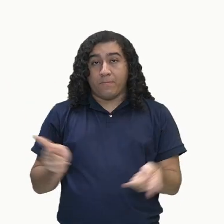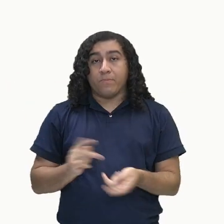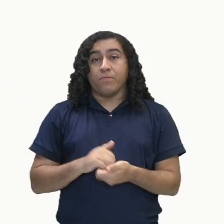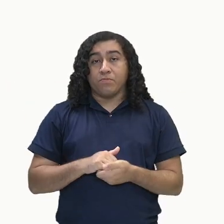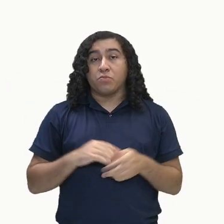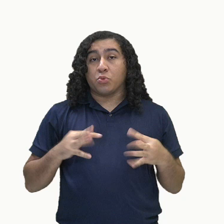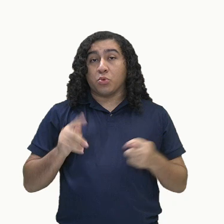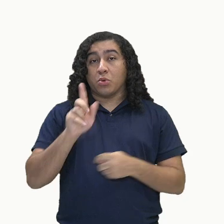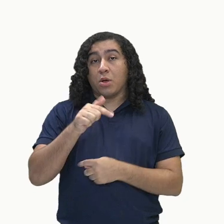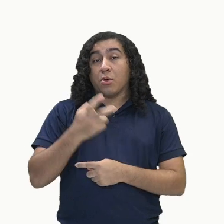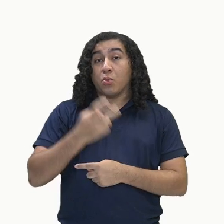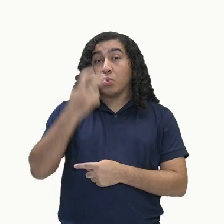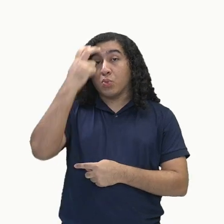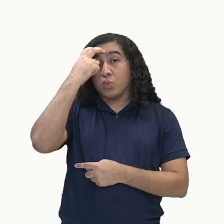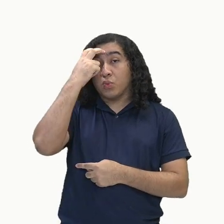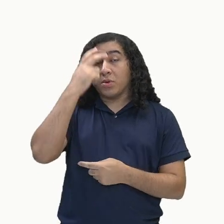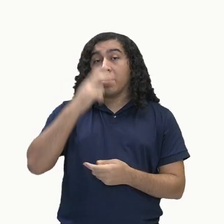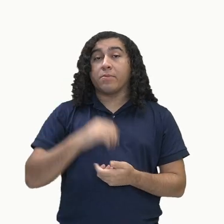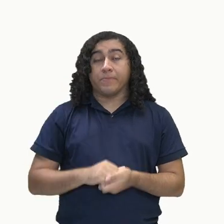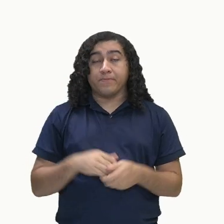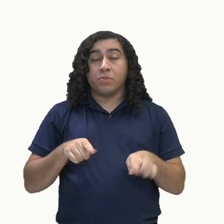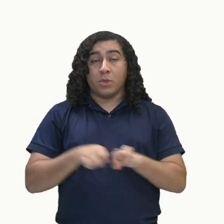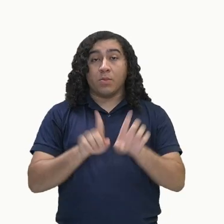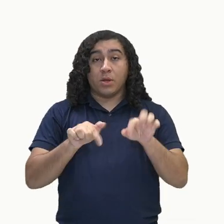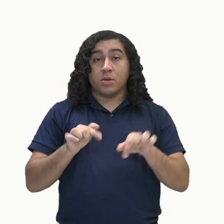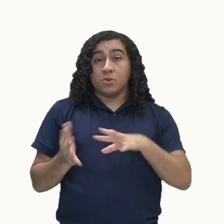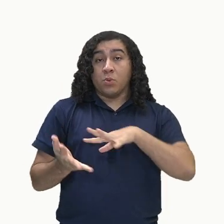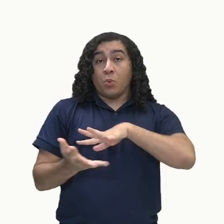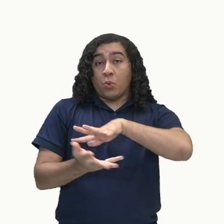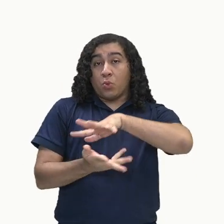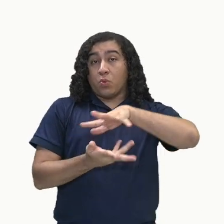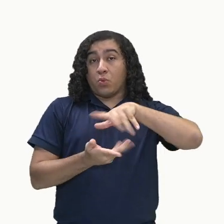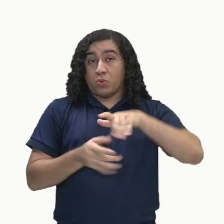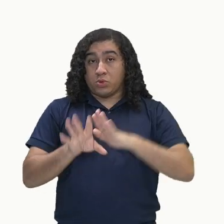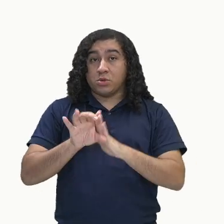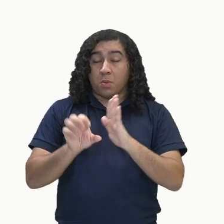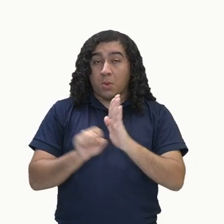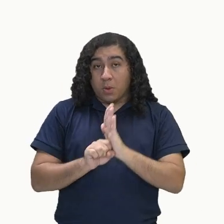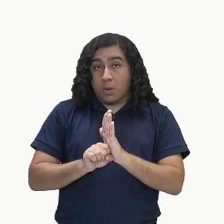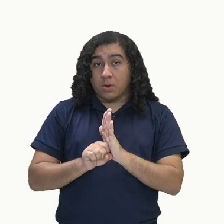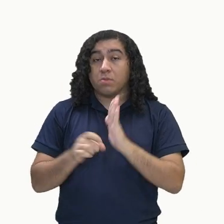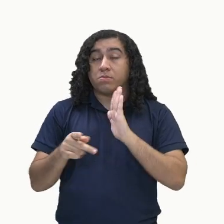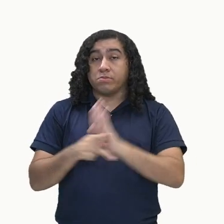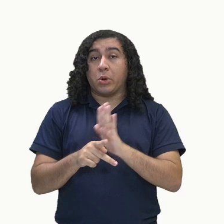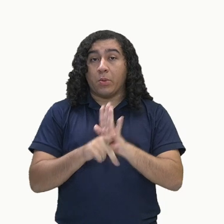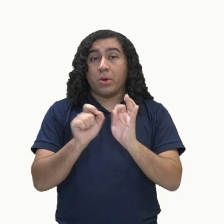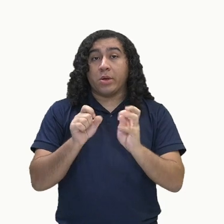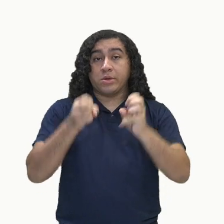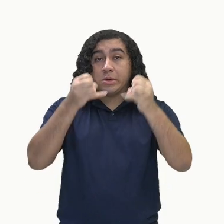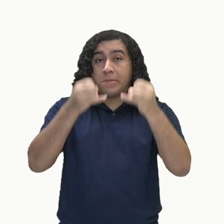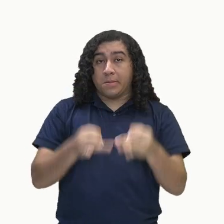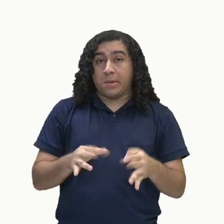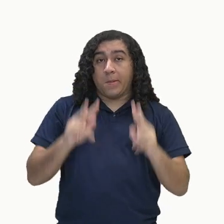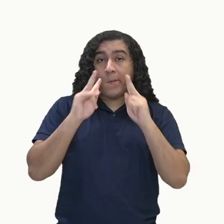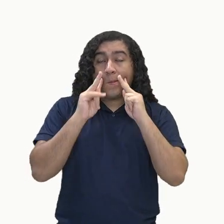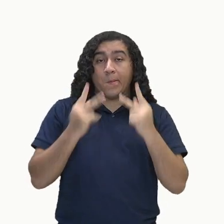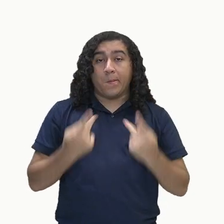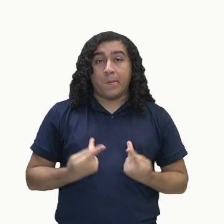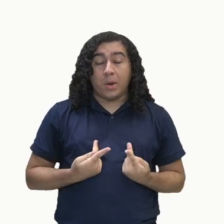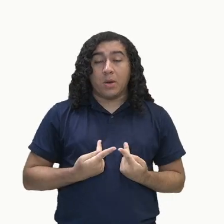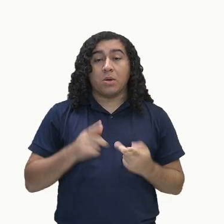constitui cultura. Então, para ele, esse mundo simbólico, Cassiry vai falar que o ser humano é definido